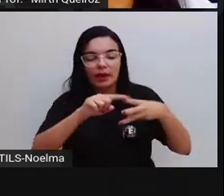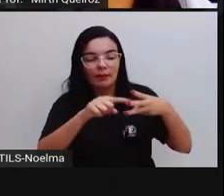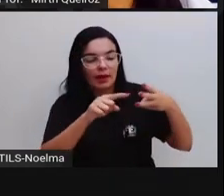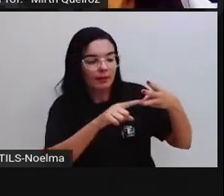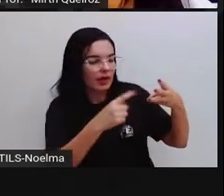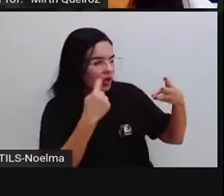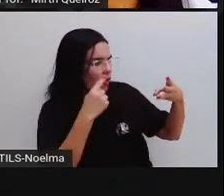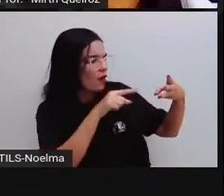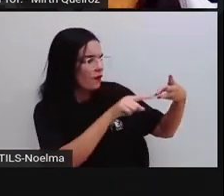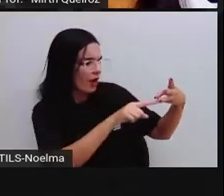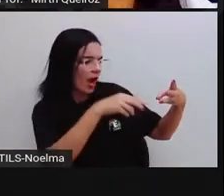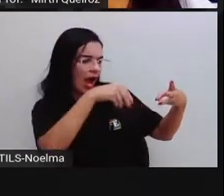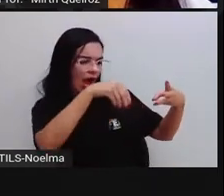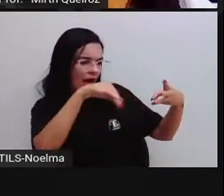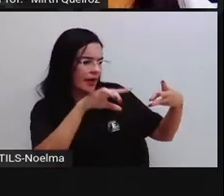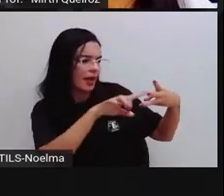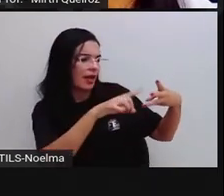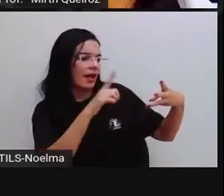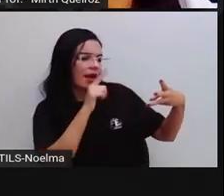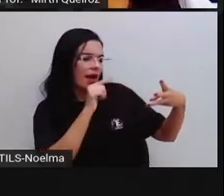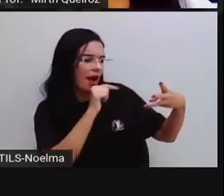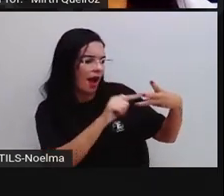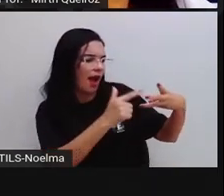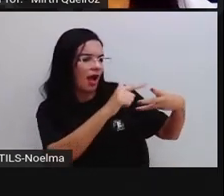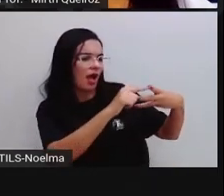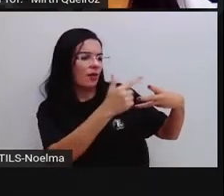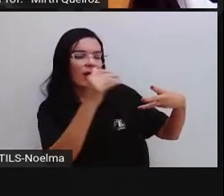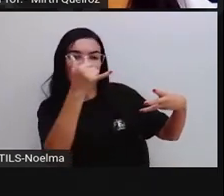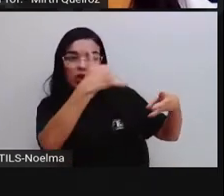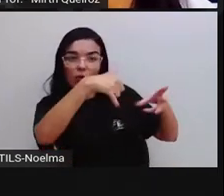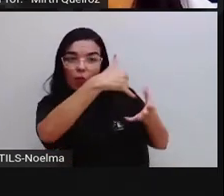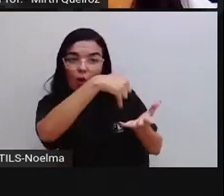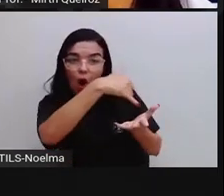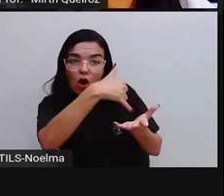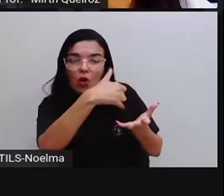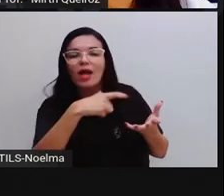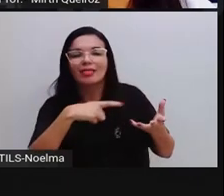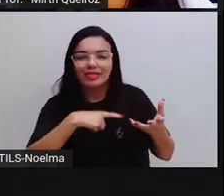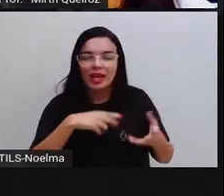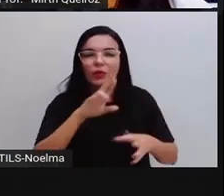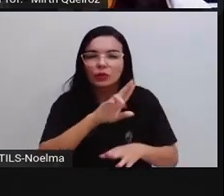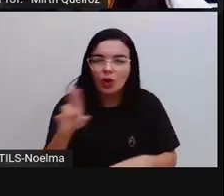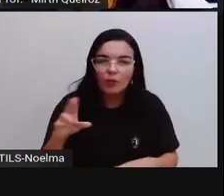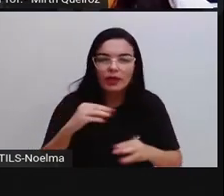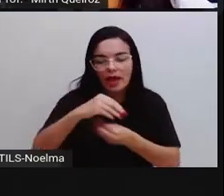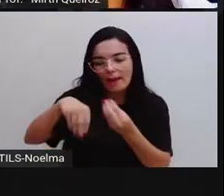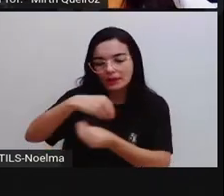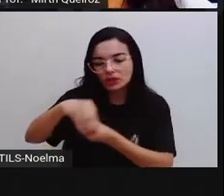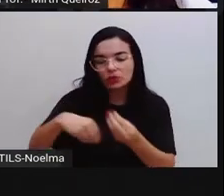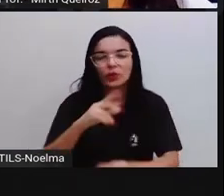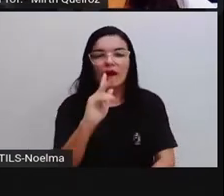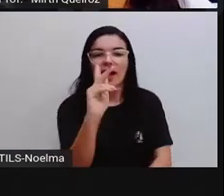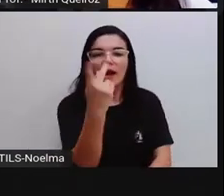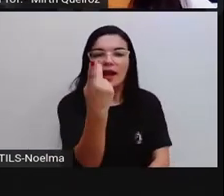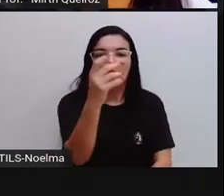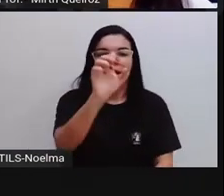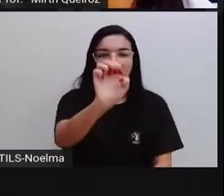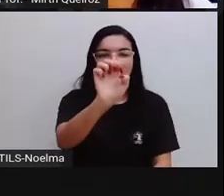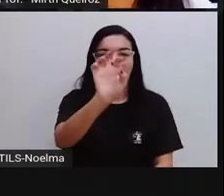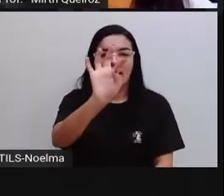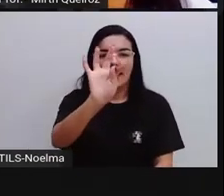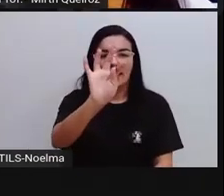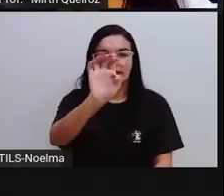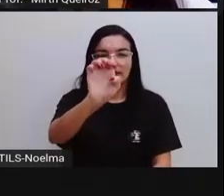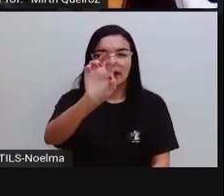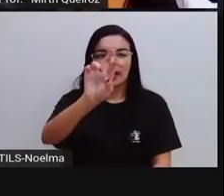fase, duas, três, quatro ou mais fases, nós vamos ter uma mistura heterogênea, que foi o caso da